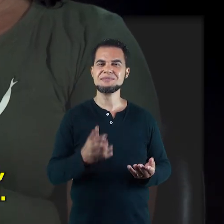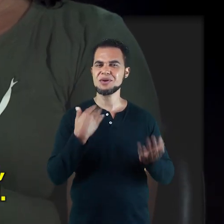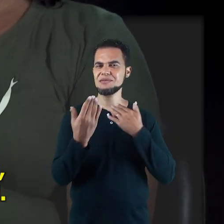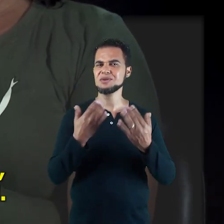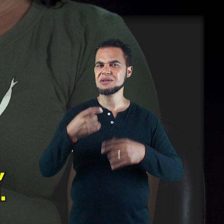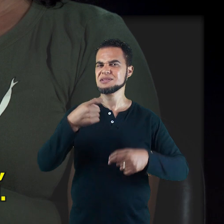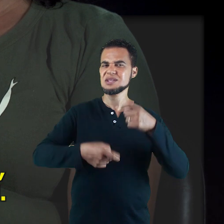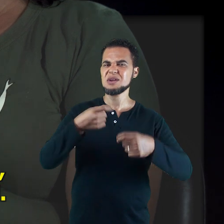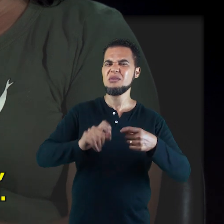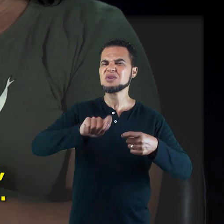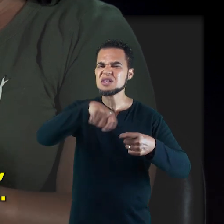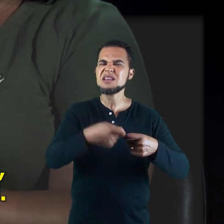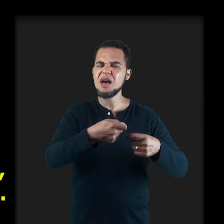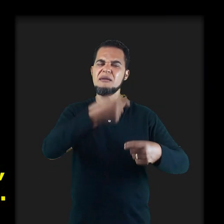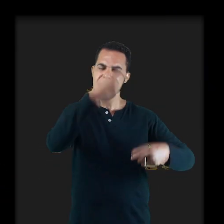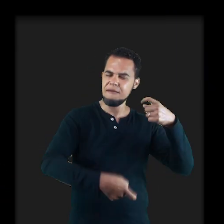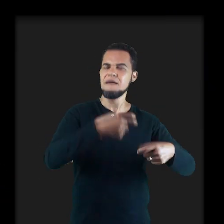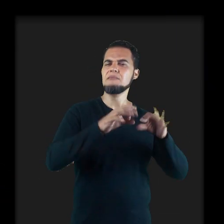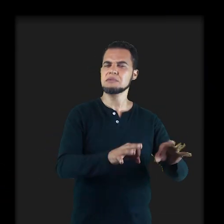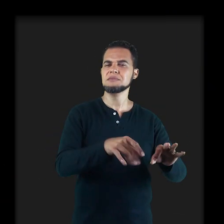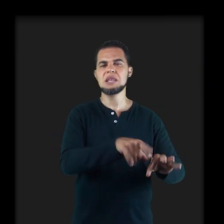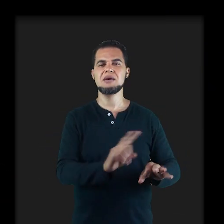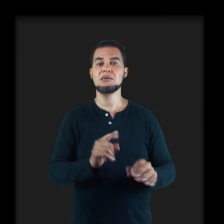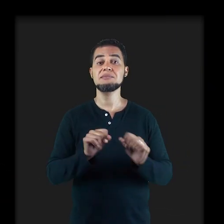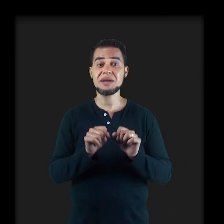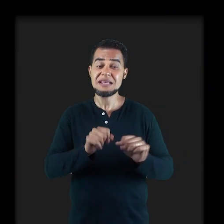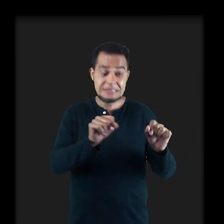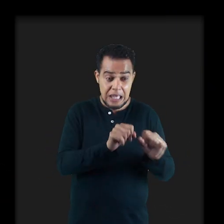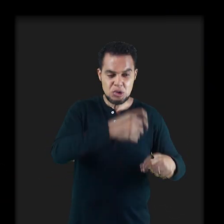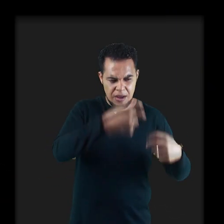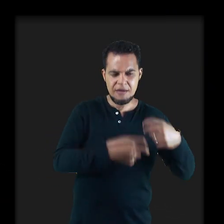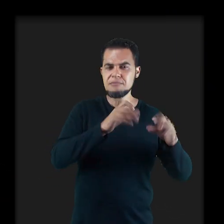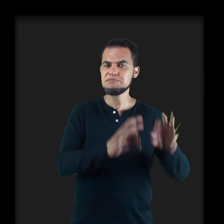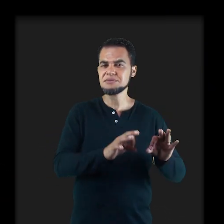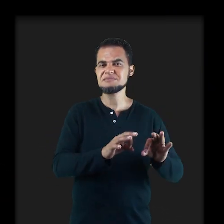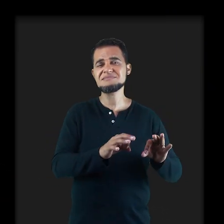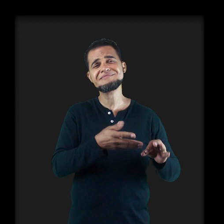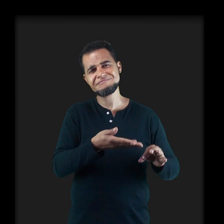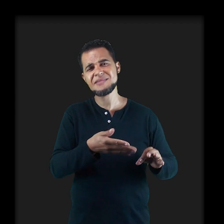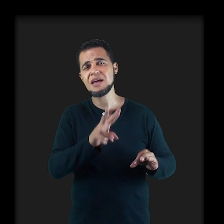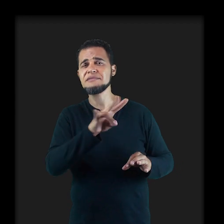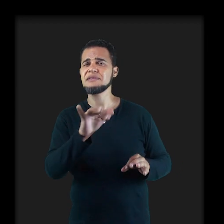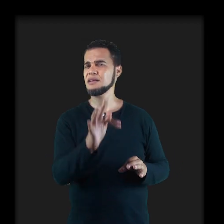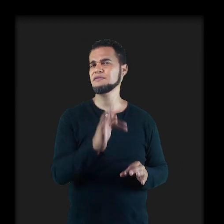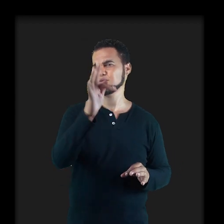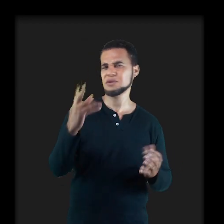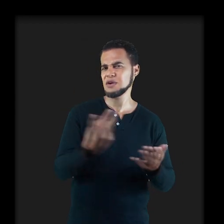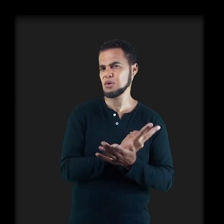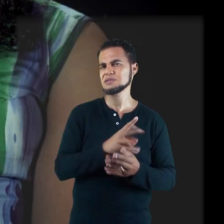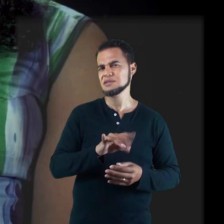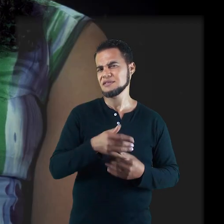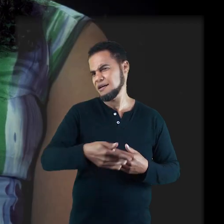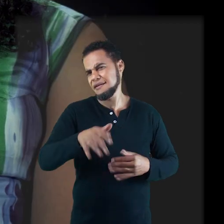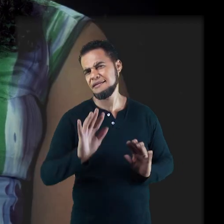sempre conversou, a sexualidade ela não é só o ato sexual. Não. Porque o ato sexual, como a gente sempre conversou, uma hora Vai